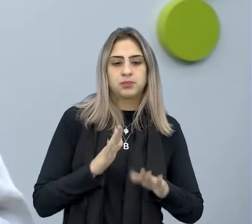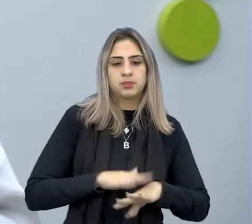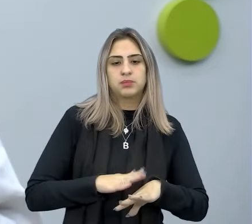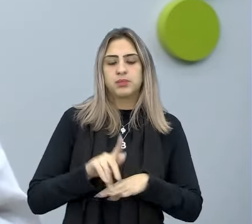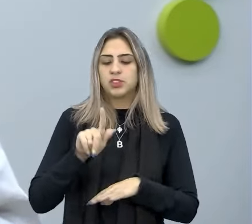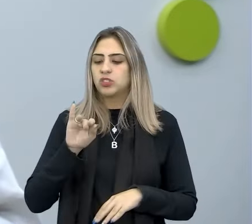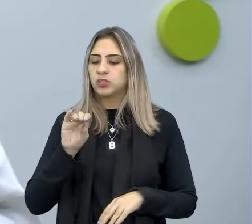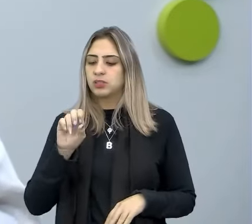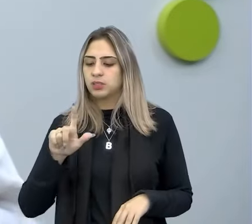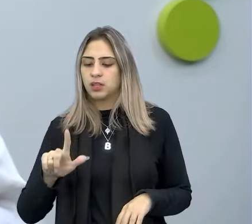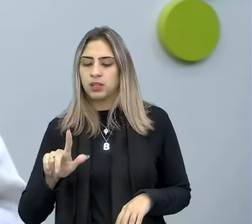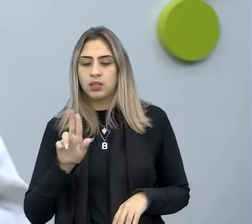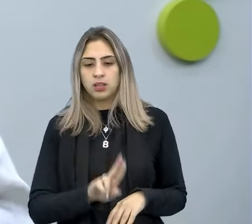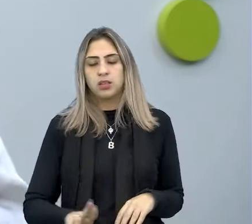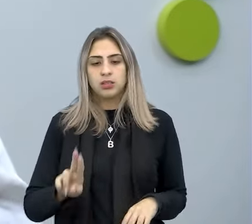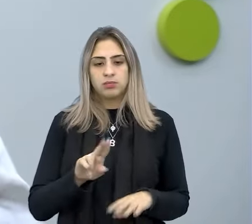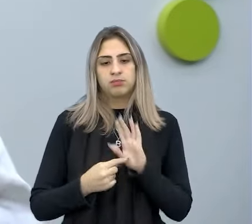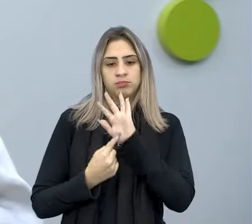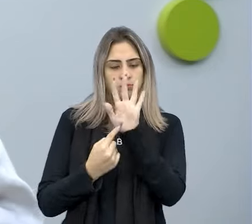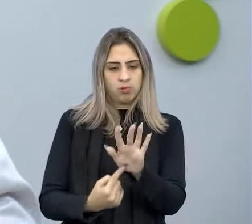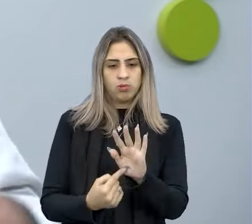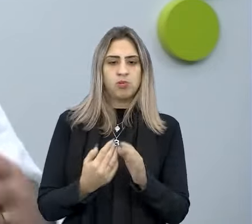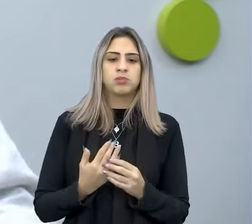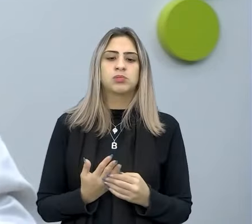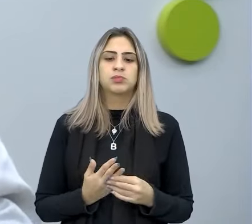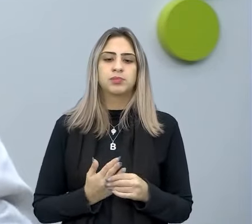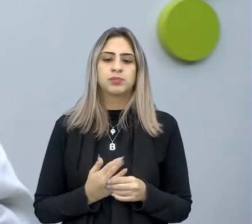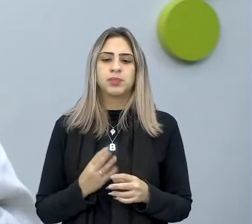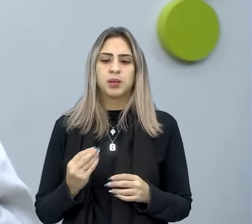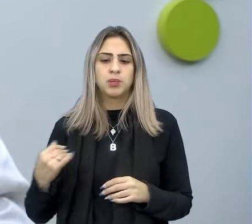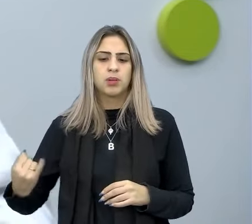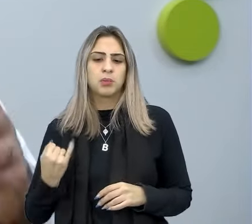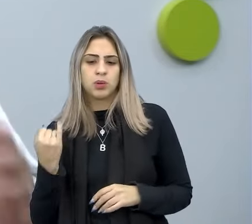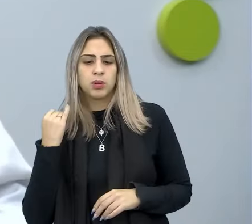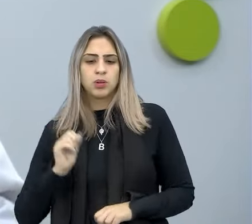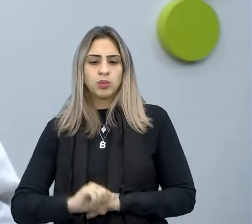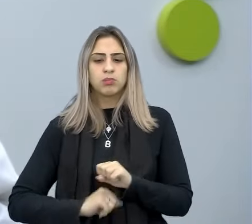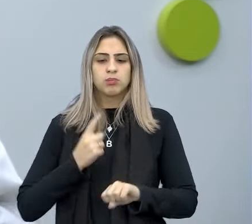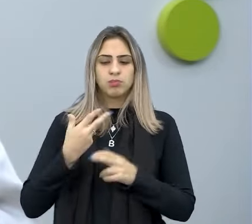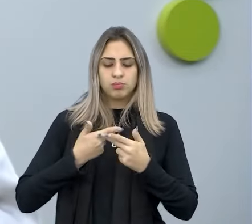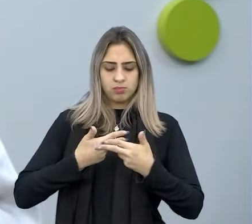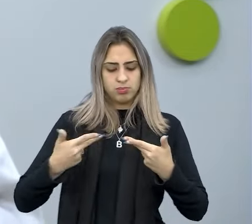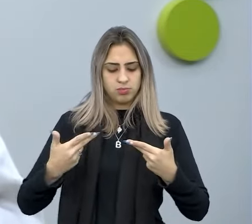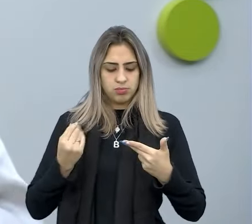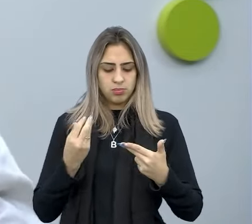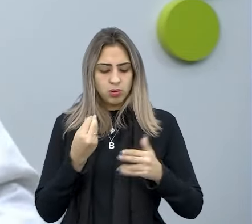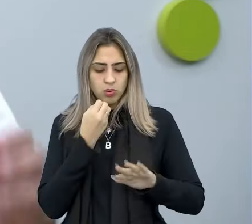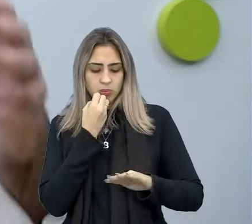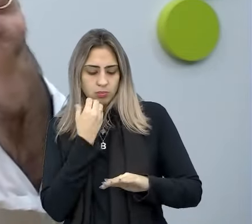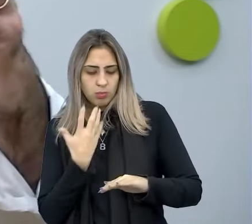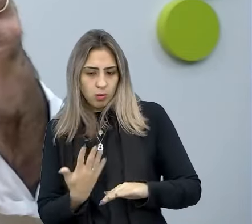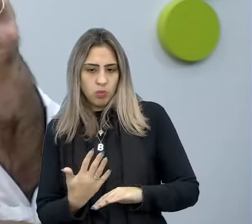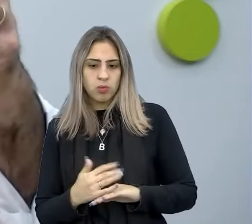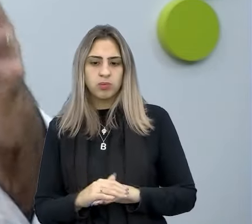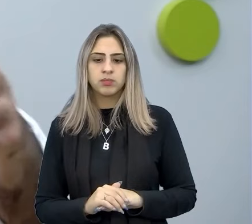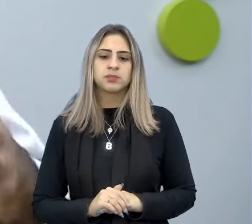Gisele acabou de nos mostrar, extremamente importante, é um recurso riquíssimo.